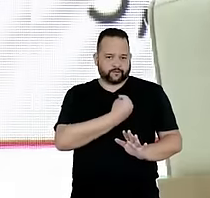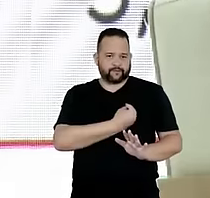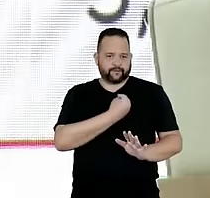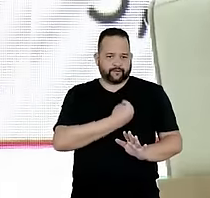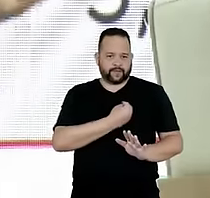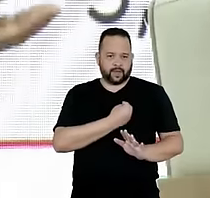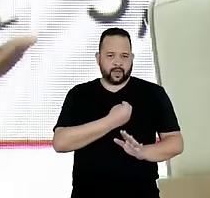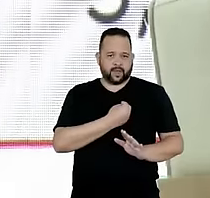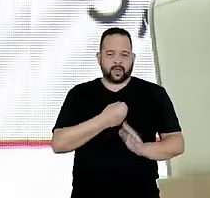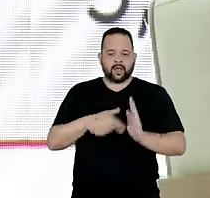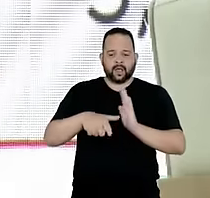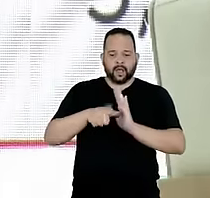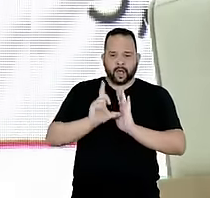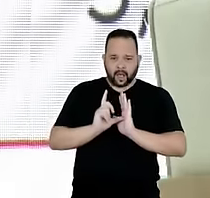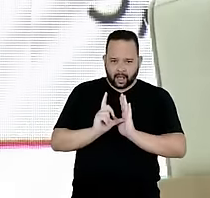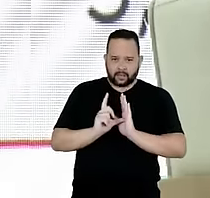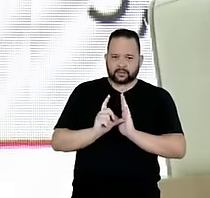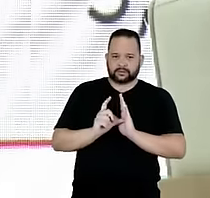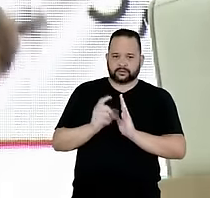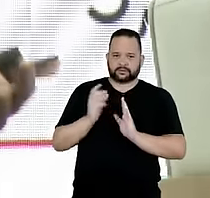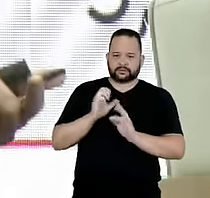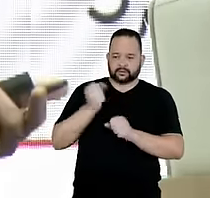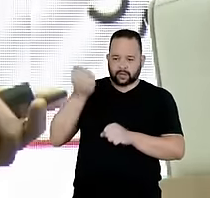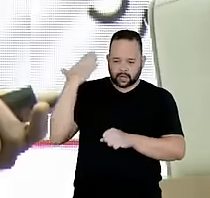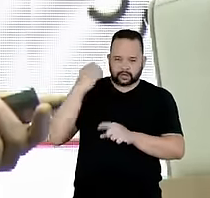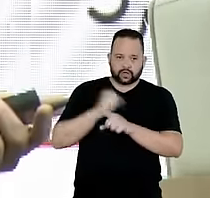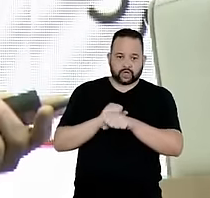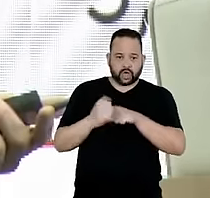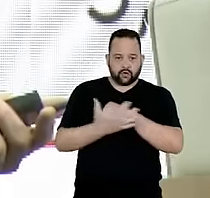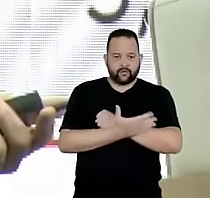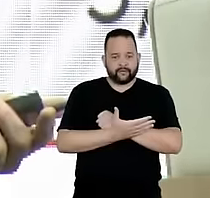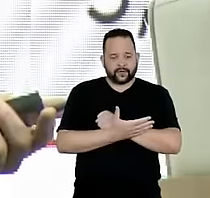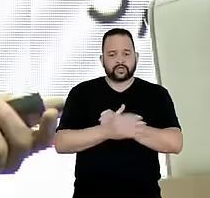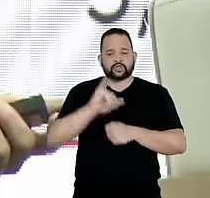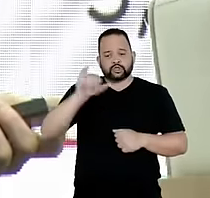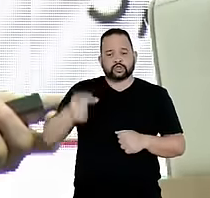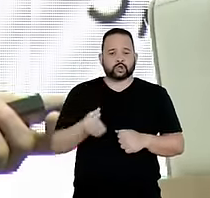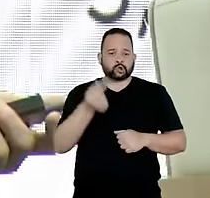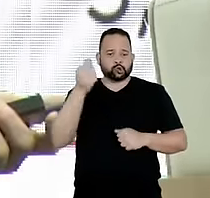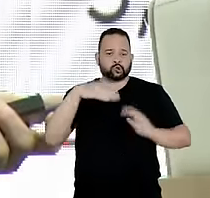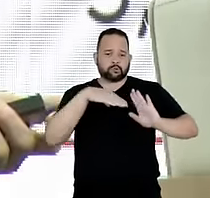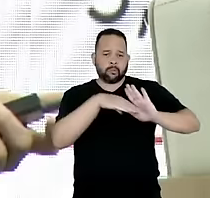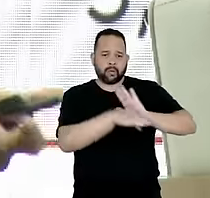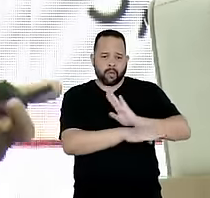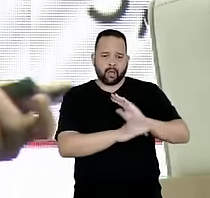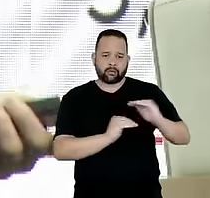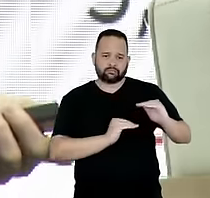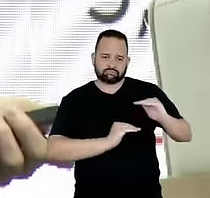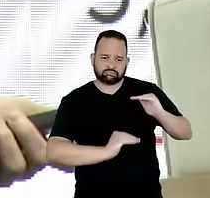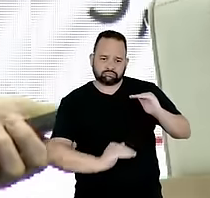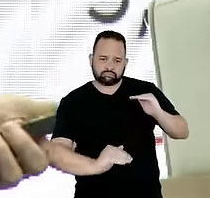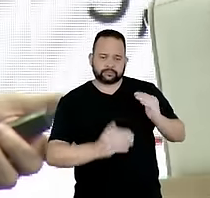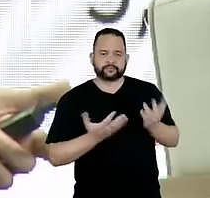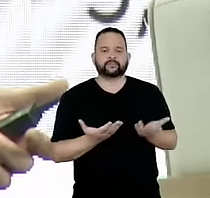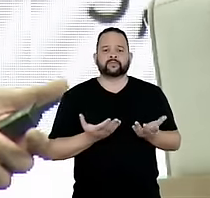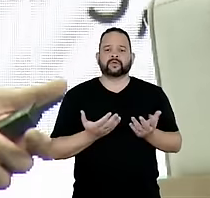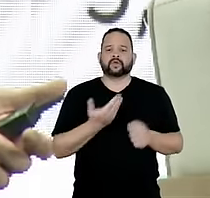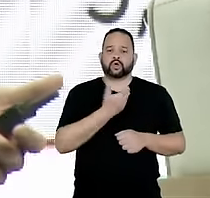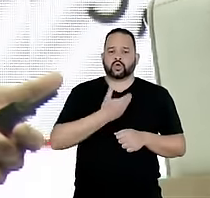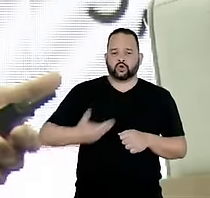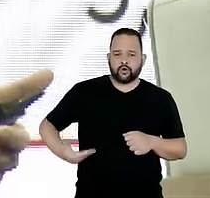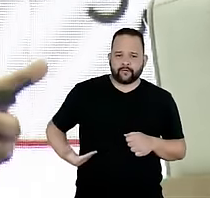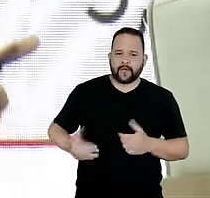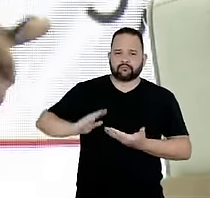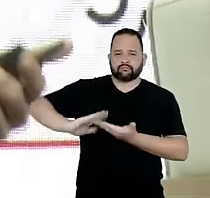abaixo das metas como a gente viu e o mundo já tinha ali um um um volume de investimentos né os governos gastando bastante eh